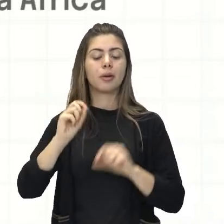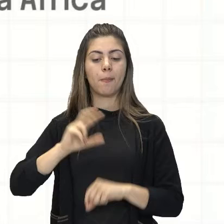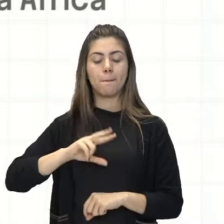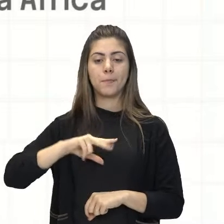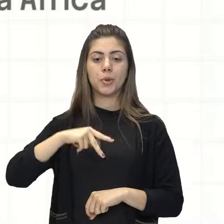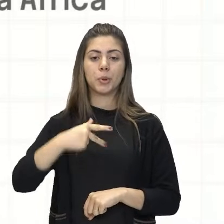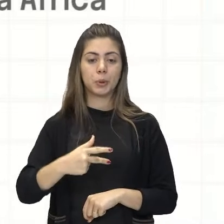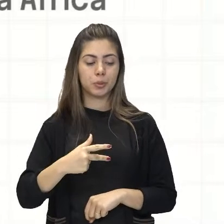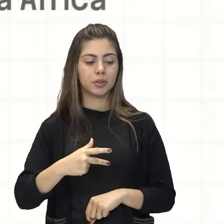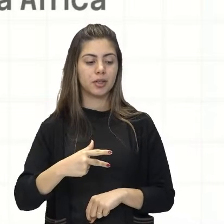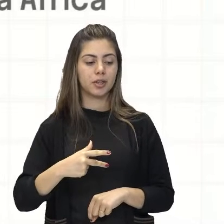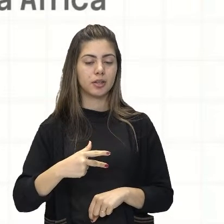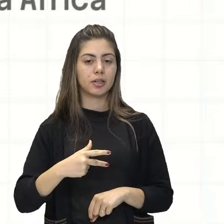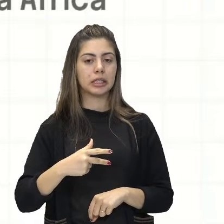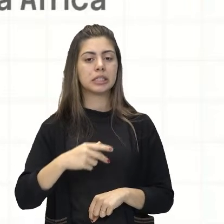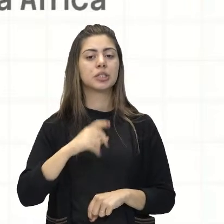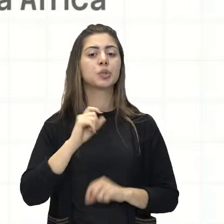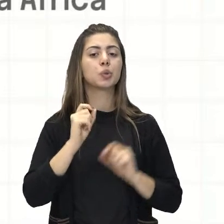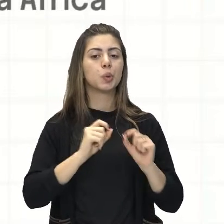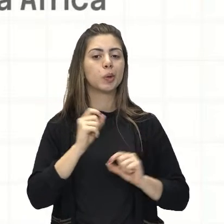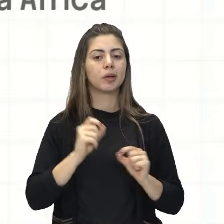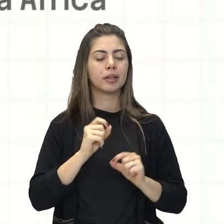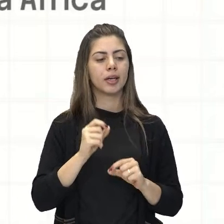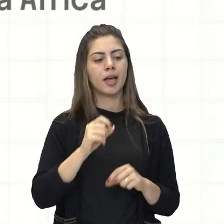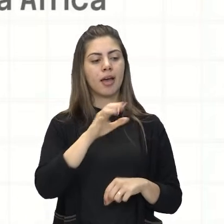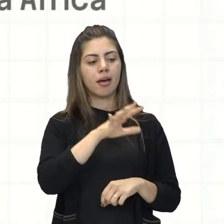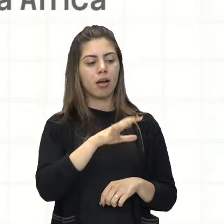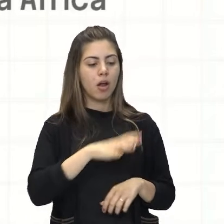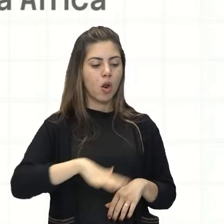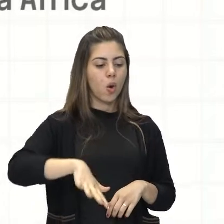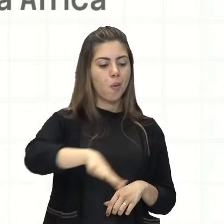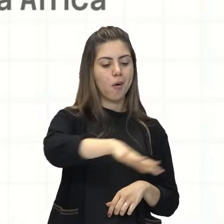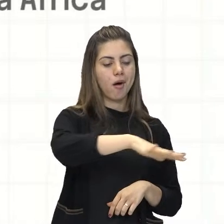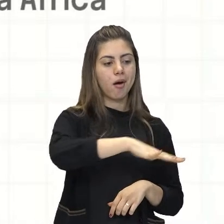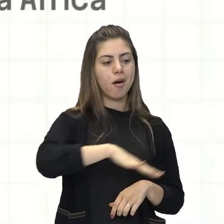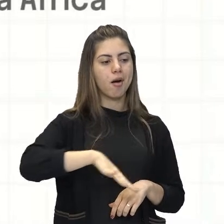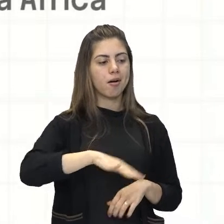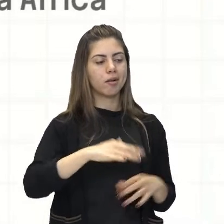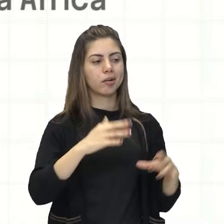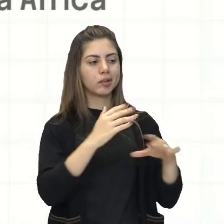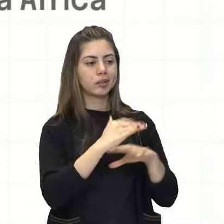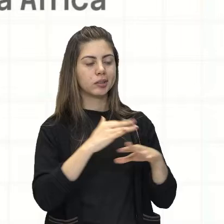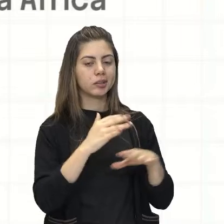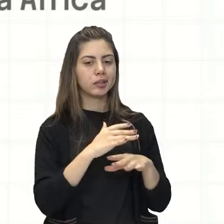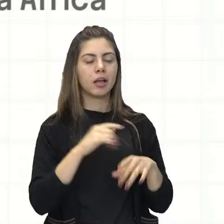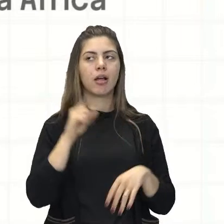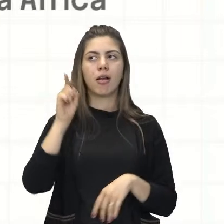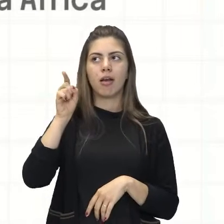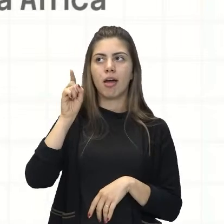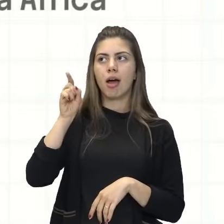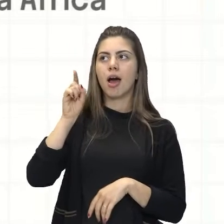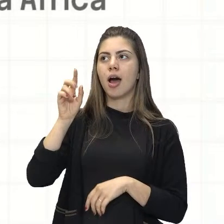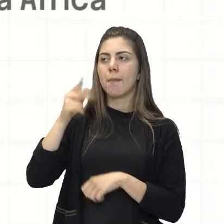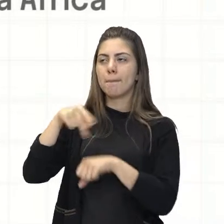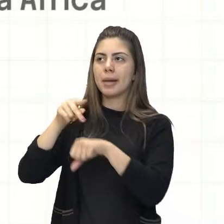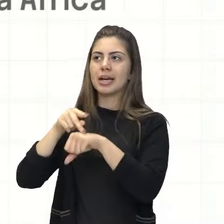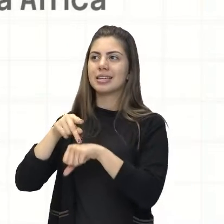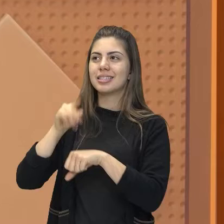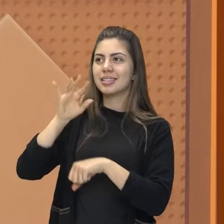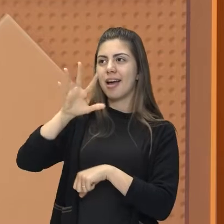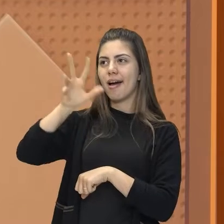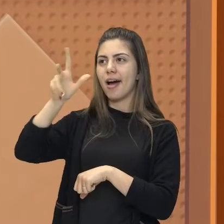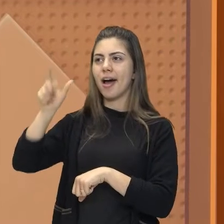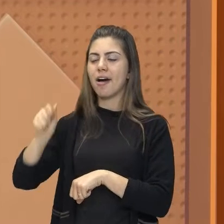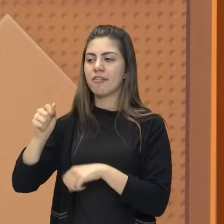do momento que eles começam a ter contato com nações, com as civilizações africanas, eles vão utilizar